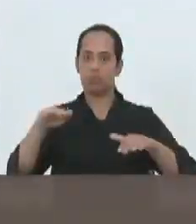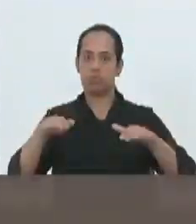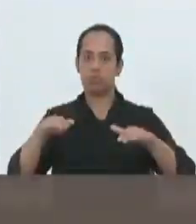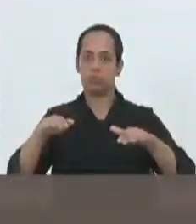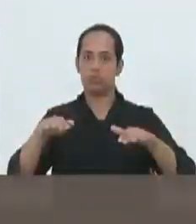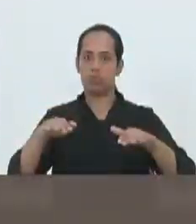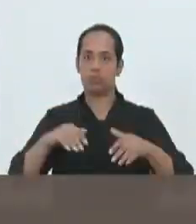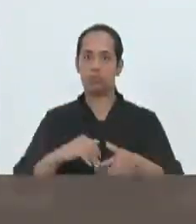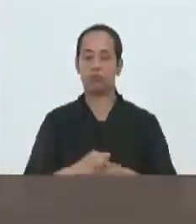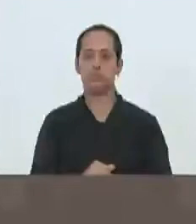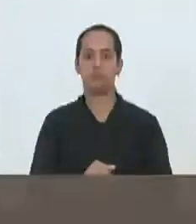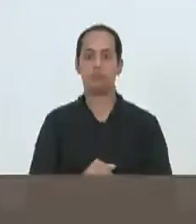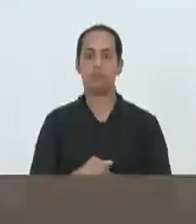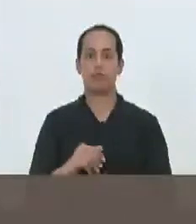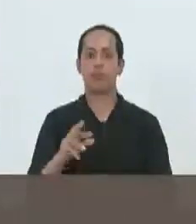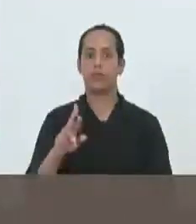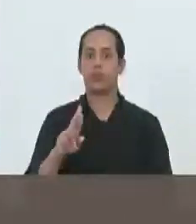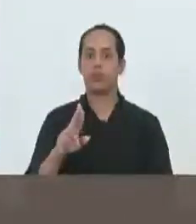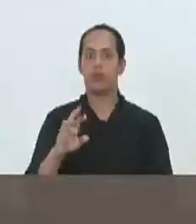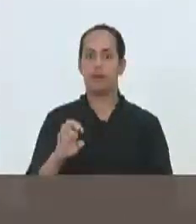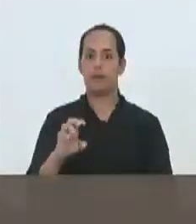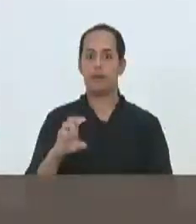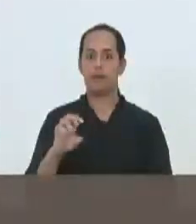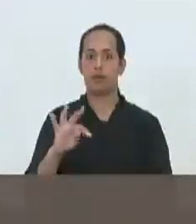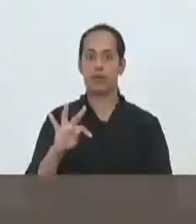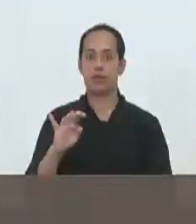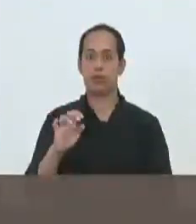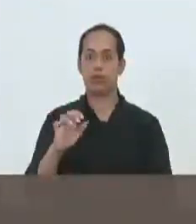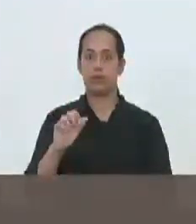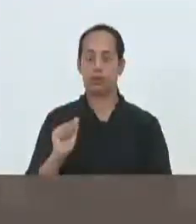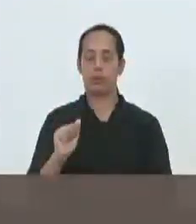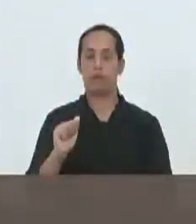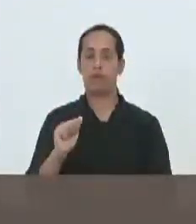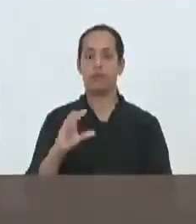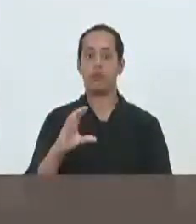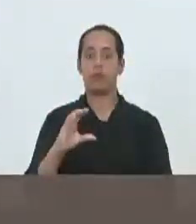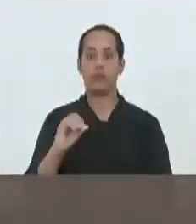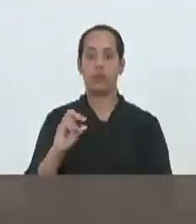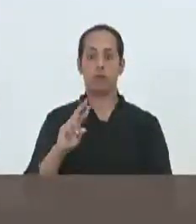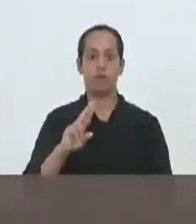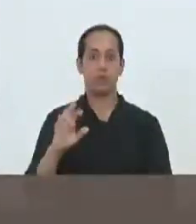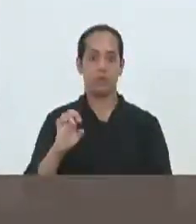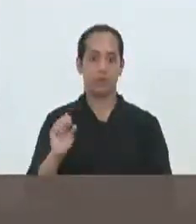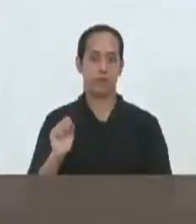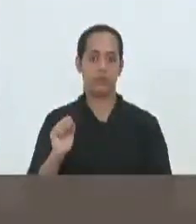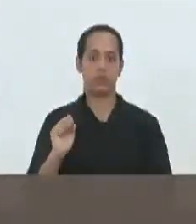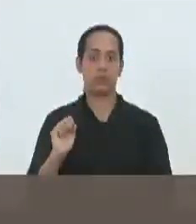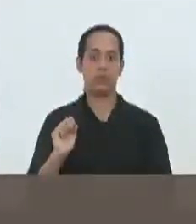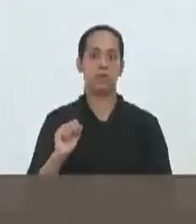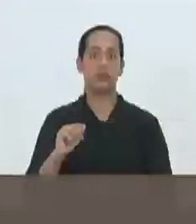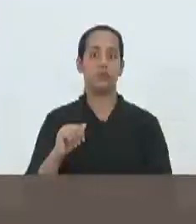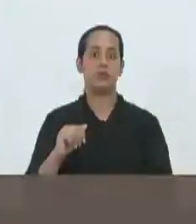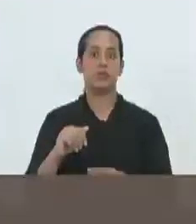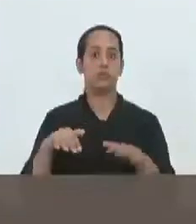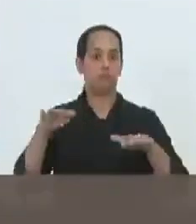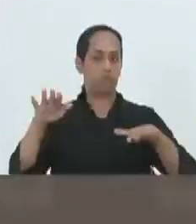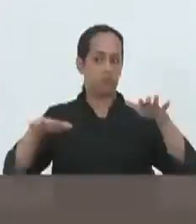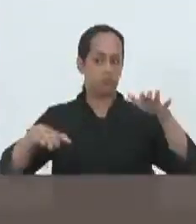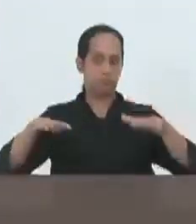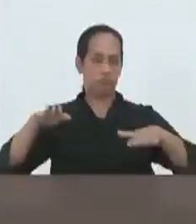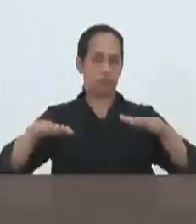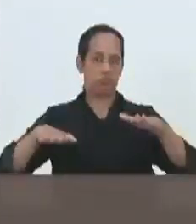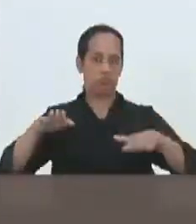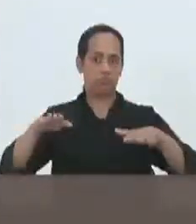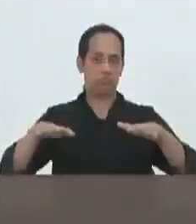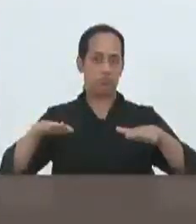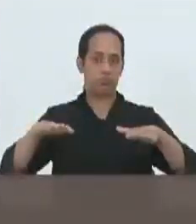corrente a gente teve um aumento muito maior da receita de Capital em relação à receita corrente por cont desses entos desses empréstimos que a